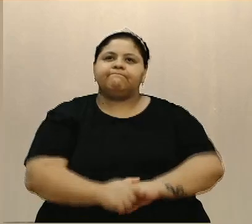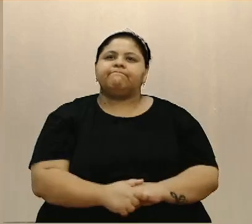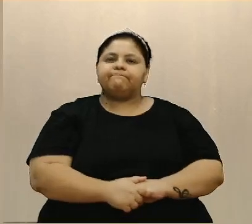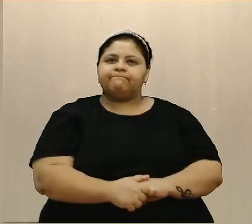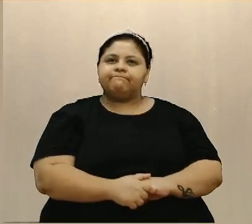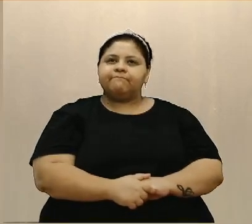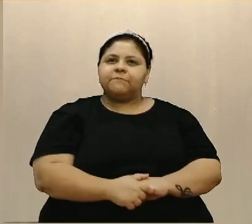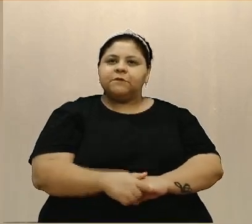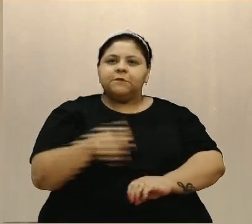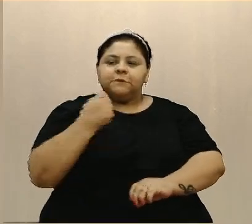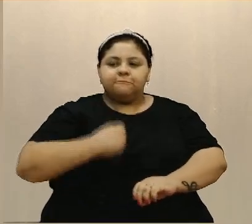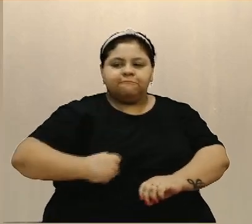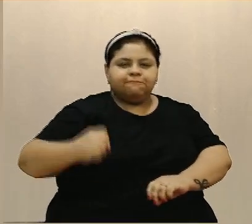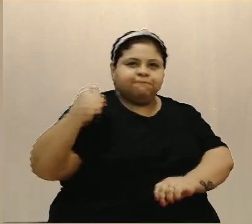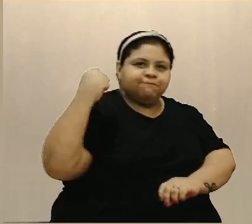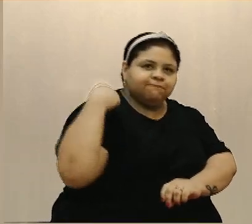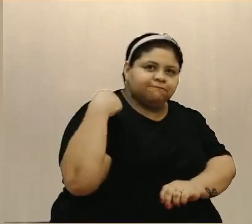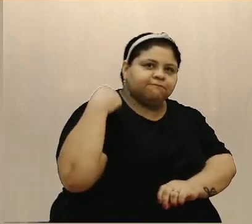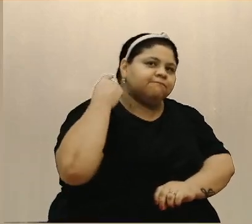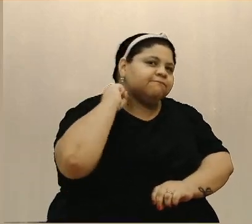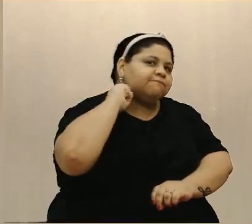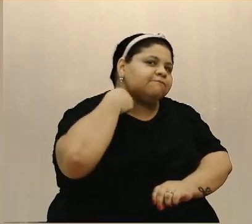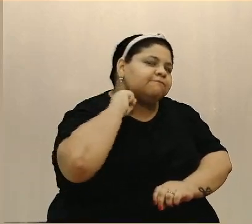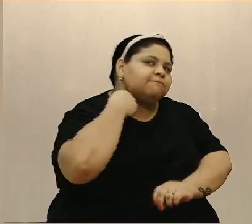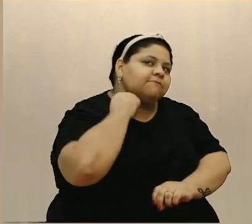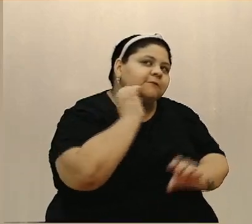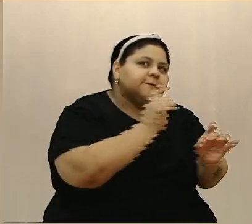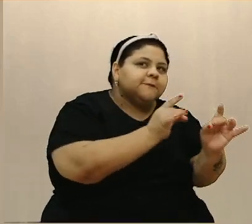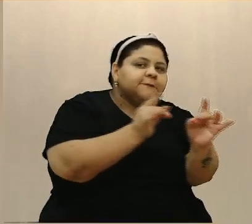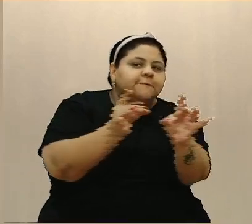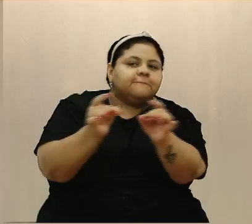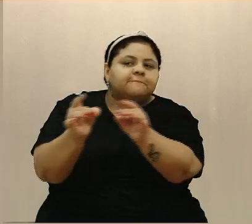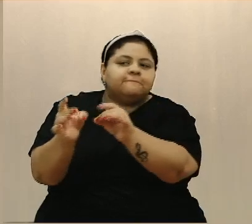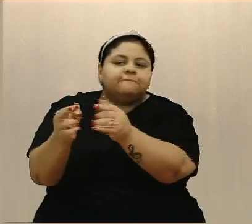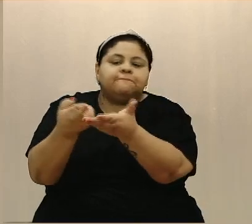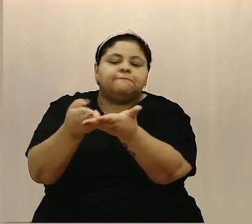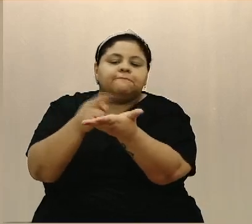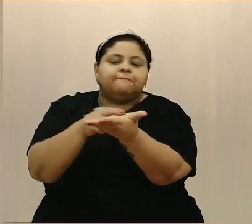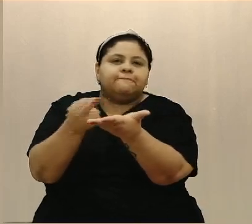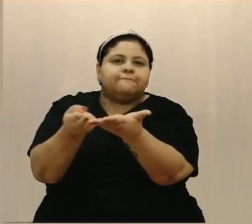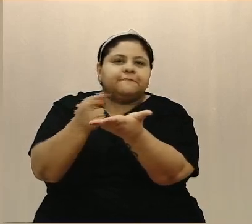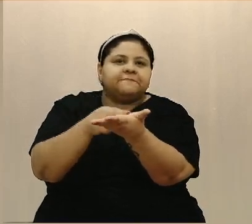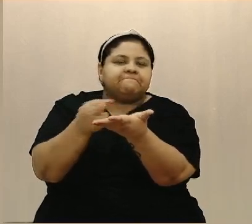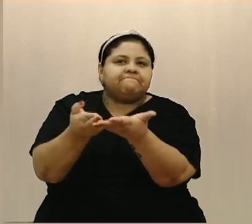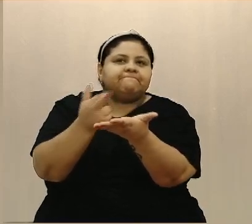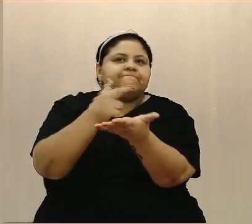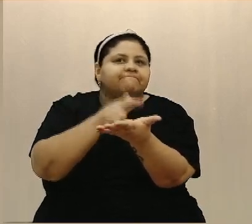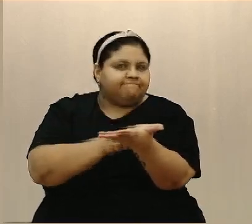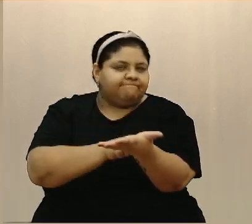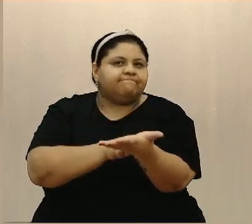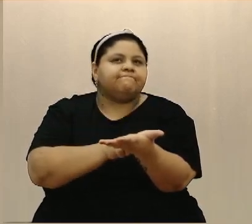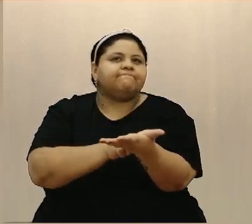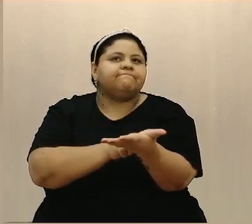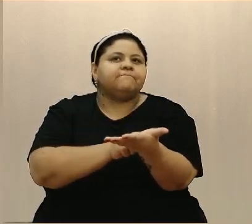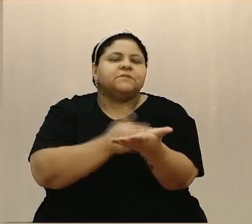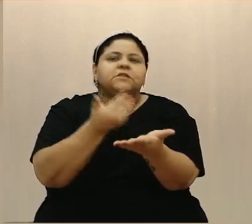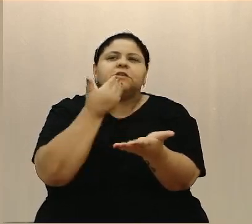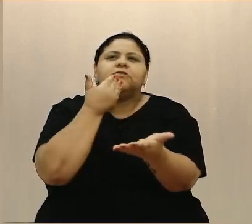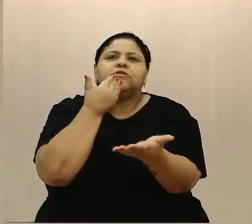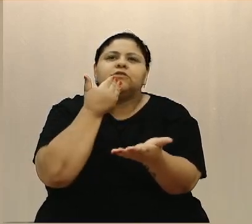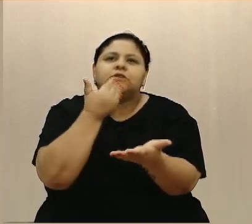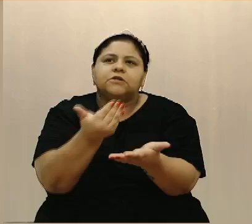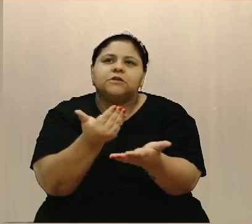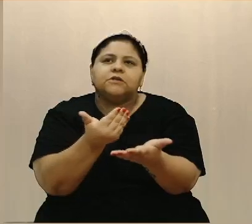carregam lixo, vendem revista, juntam baganas e são pingentes